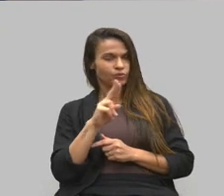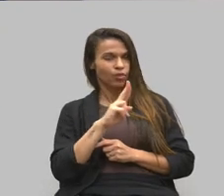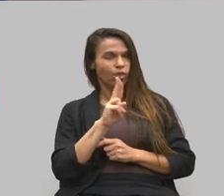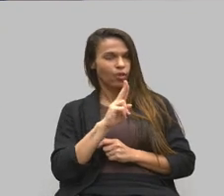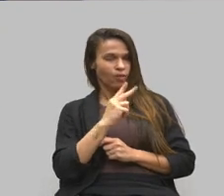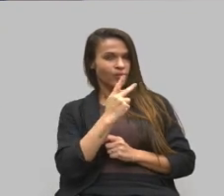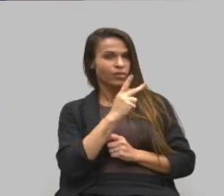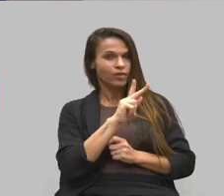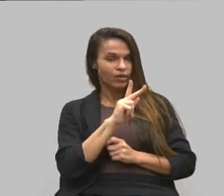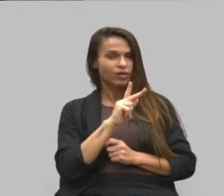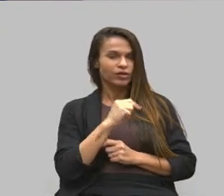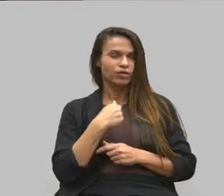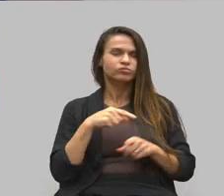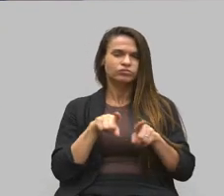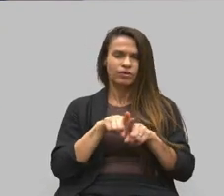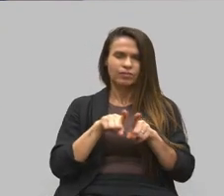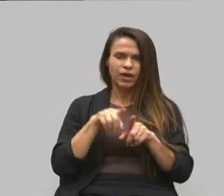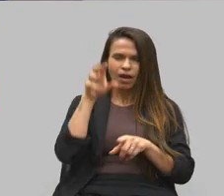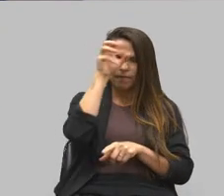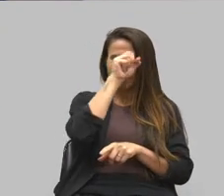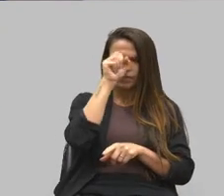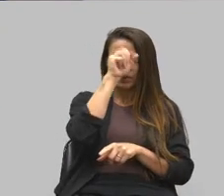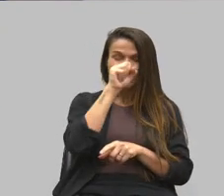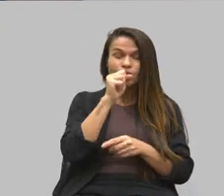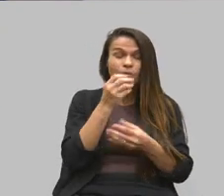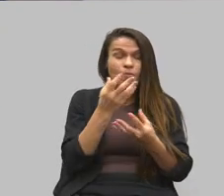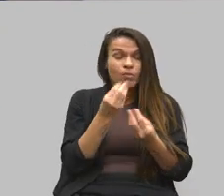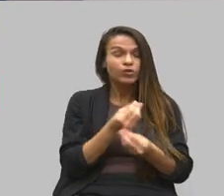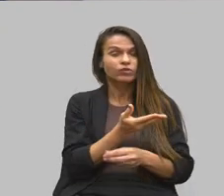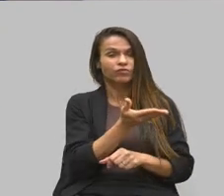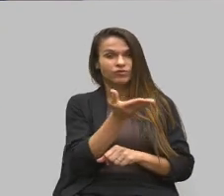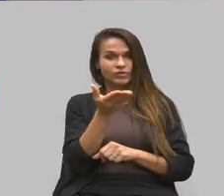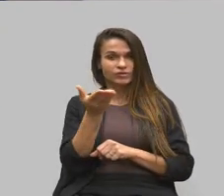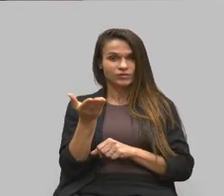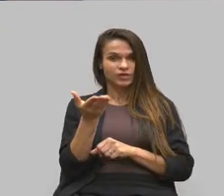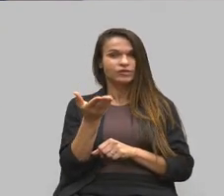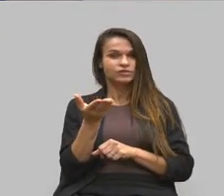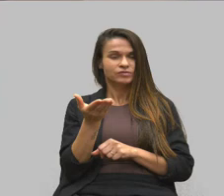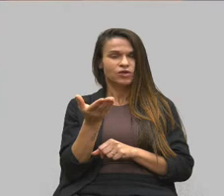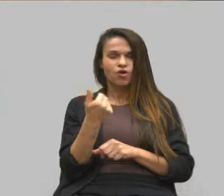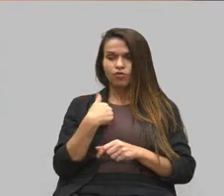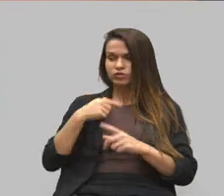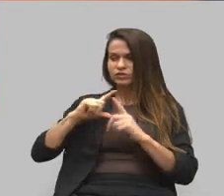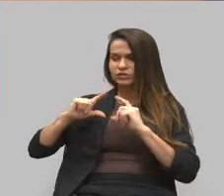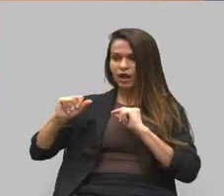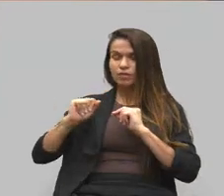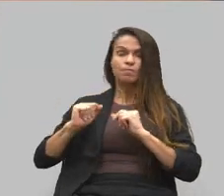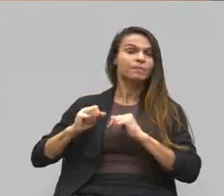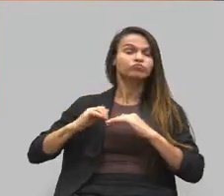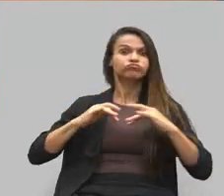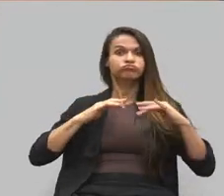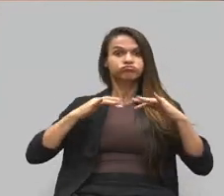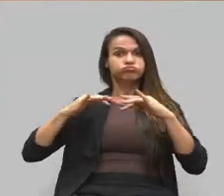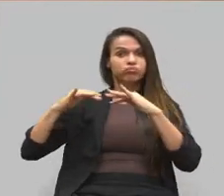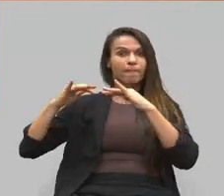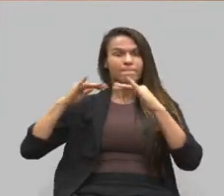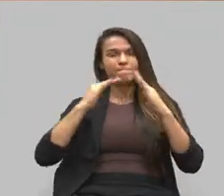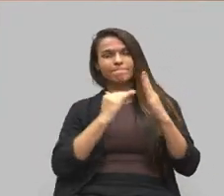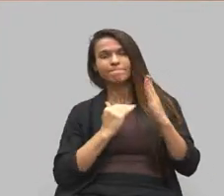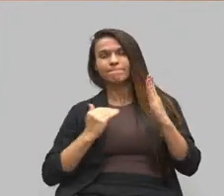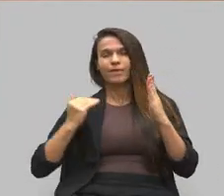audiência muito maior do que eu entrei aqui porque vocês vão trazer